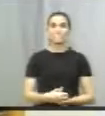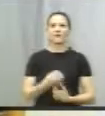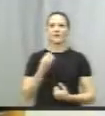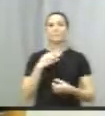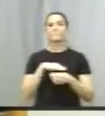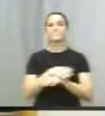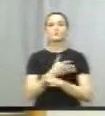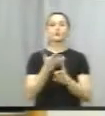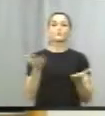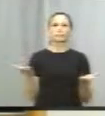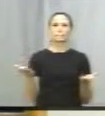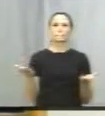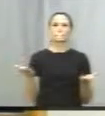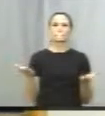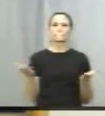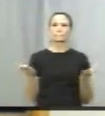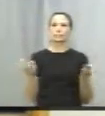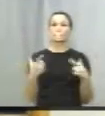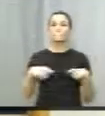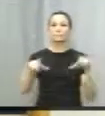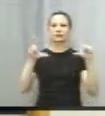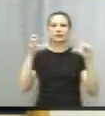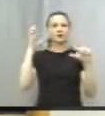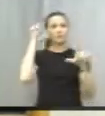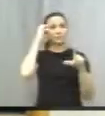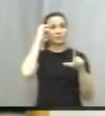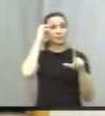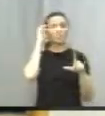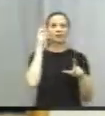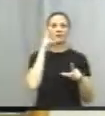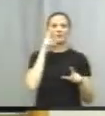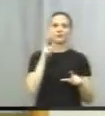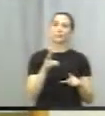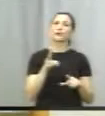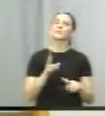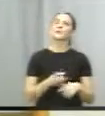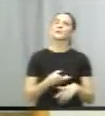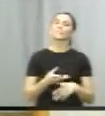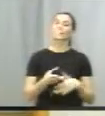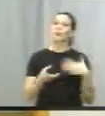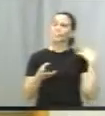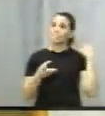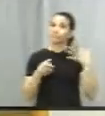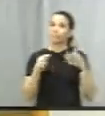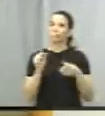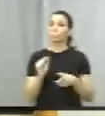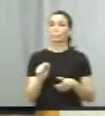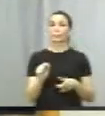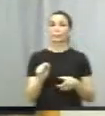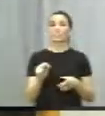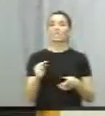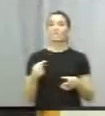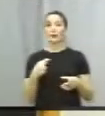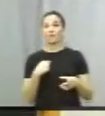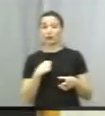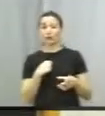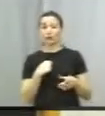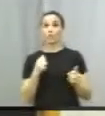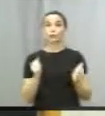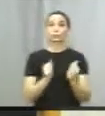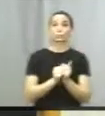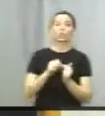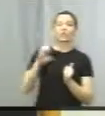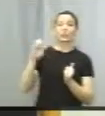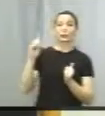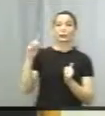Boa noite a todos que nos assistem, nos ouvem. Queria dizer que eu e a Edna Martins estivemos lá no